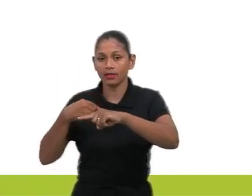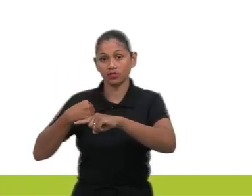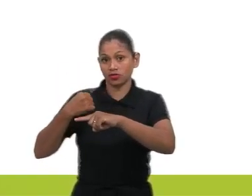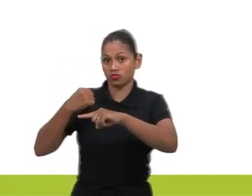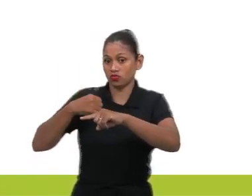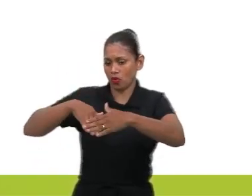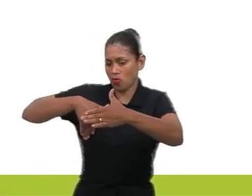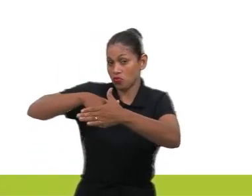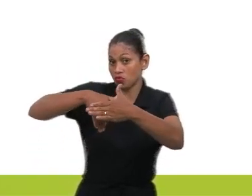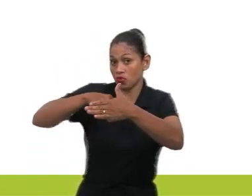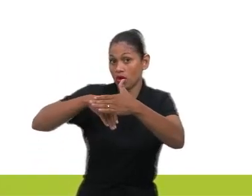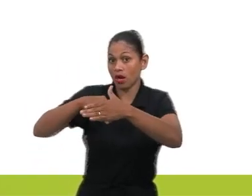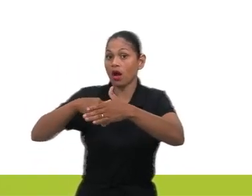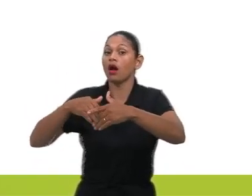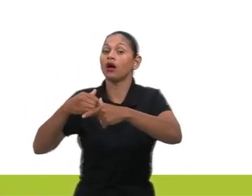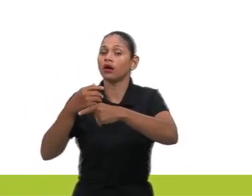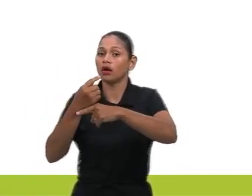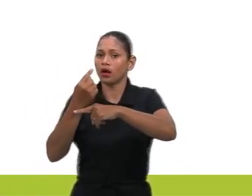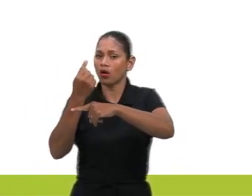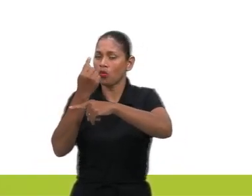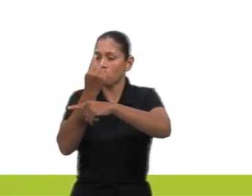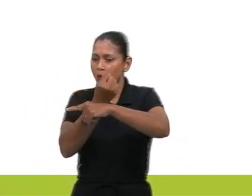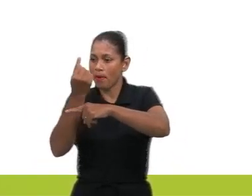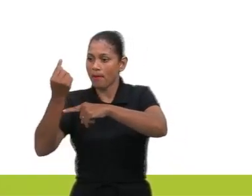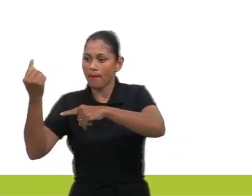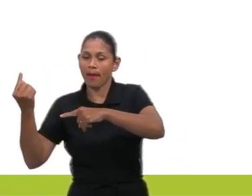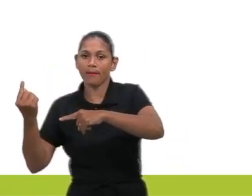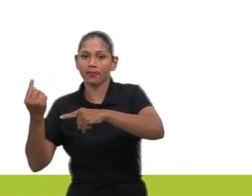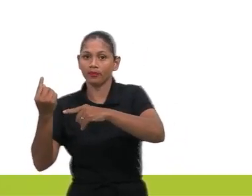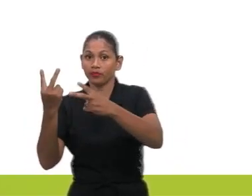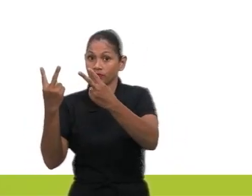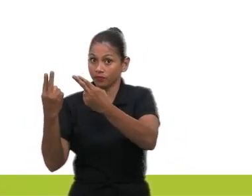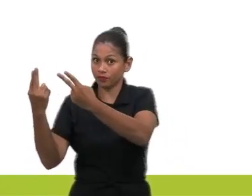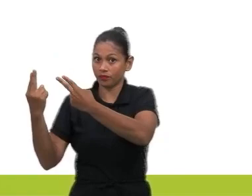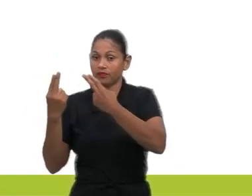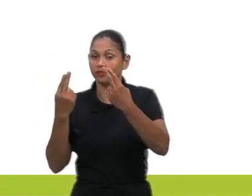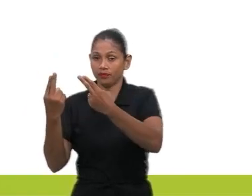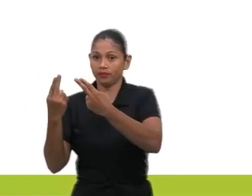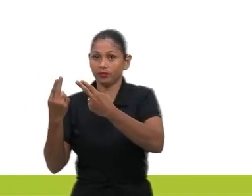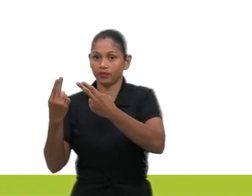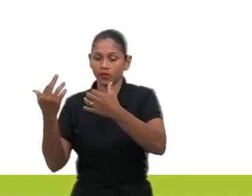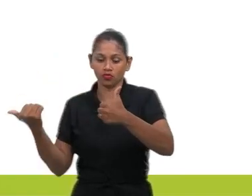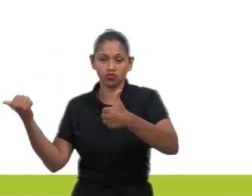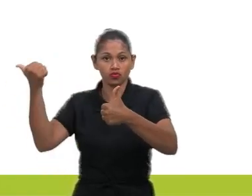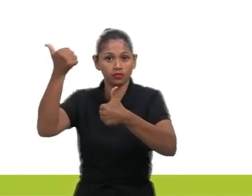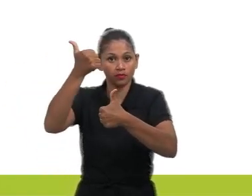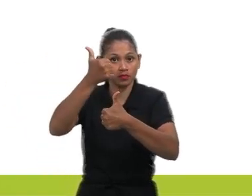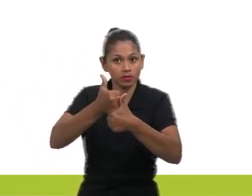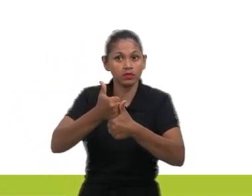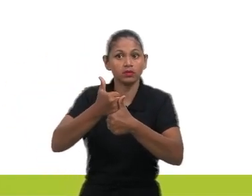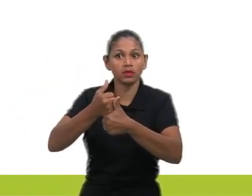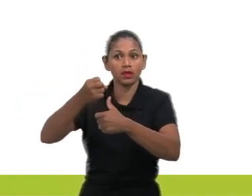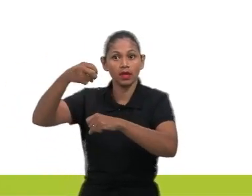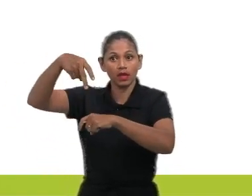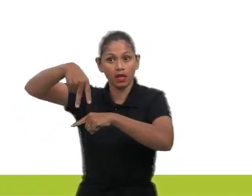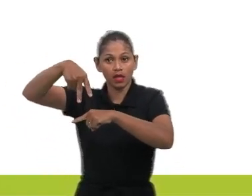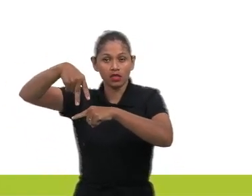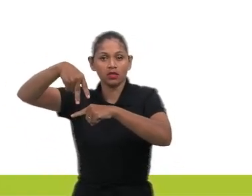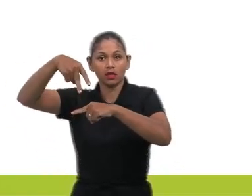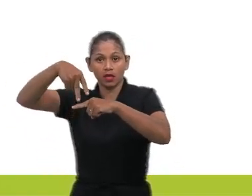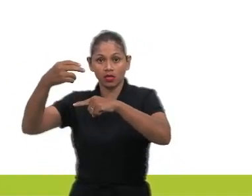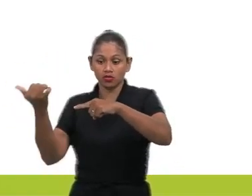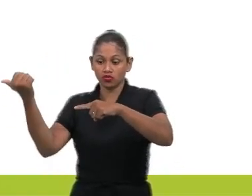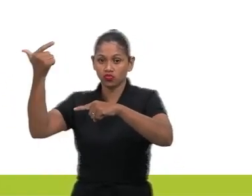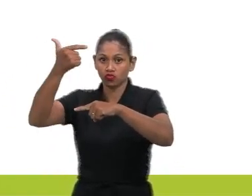quê? N tomados, 20 tomados 2 a 2. Então, substitui, onde tem N, substitui por 20, onde tem P, substitui